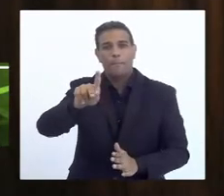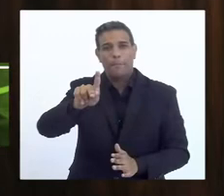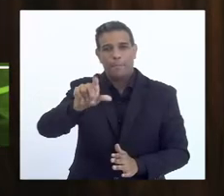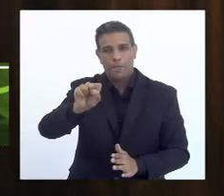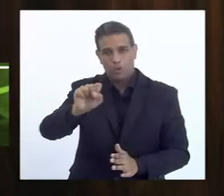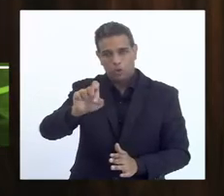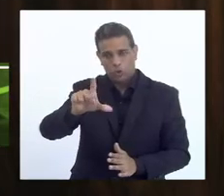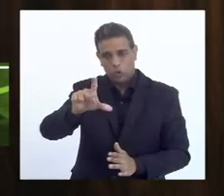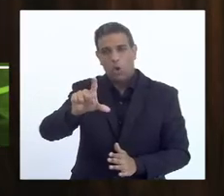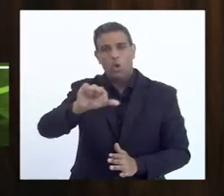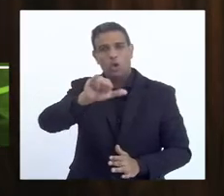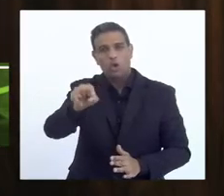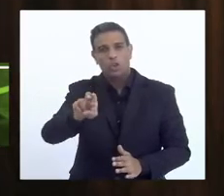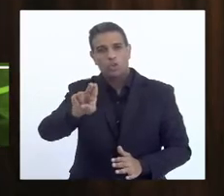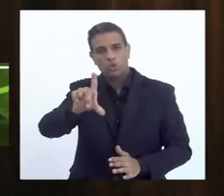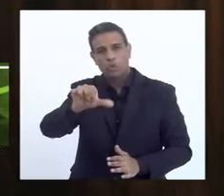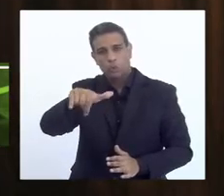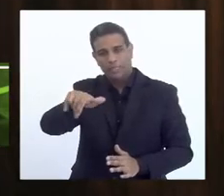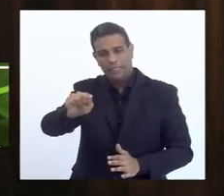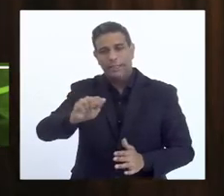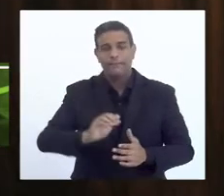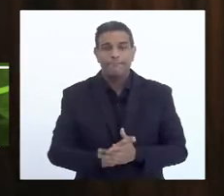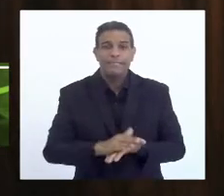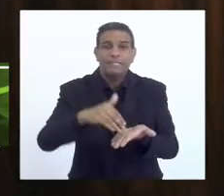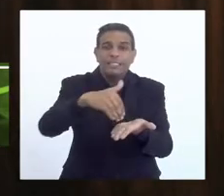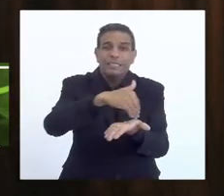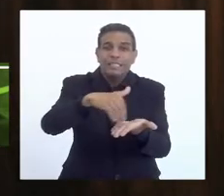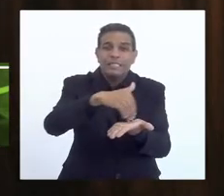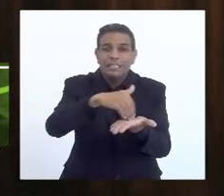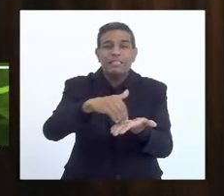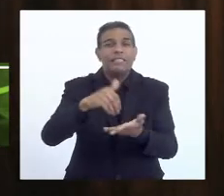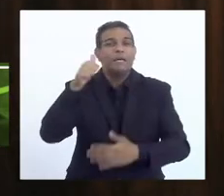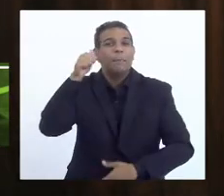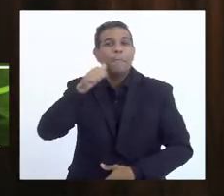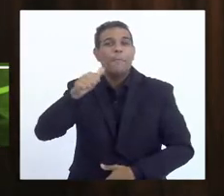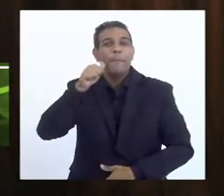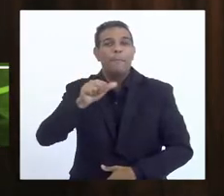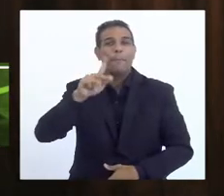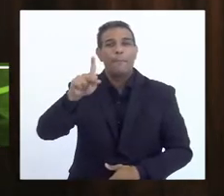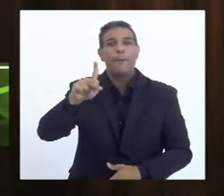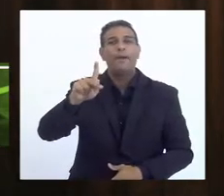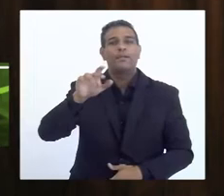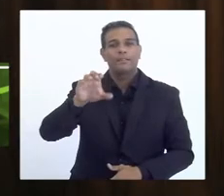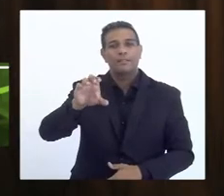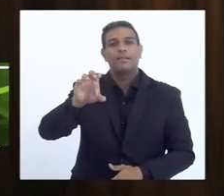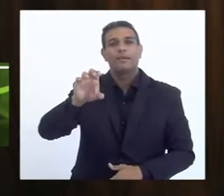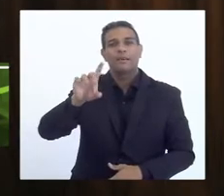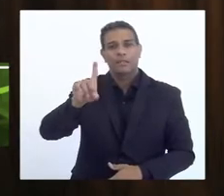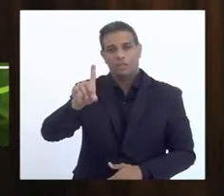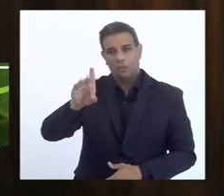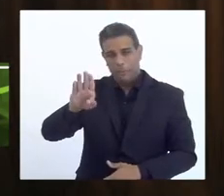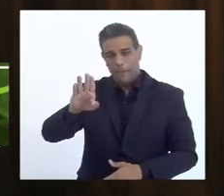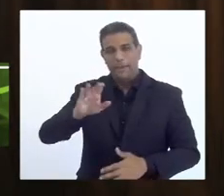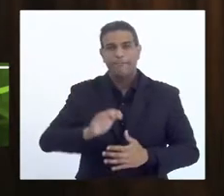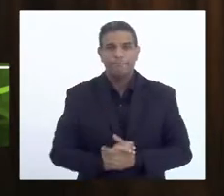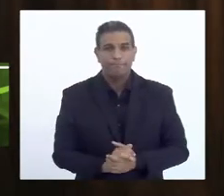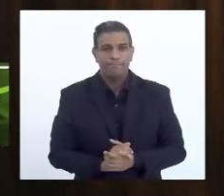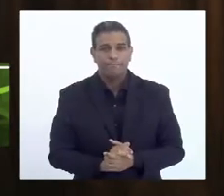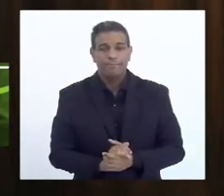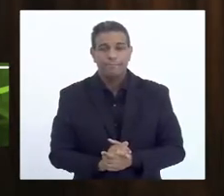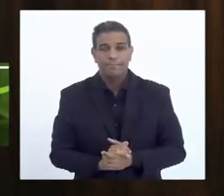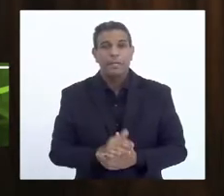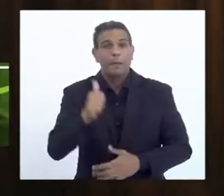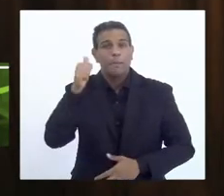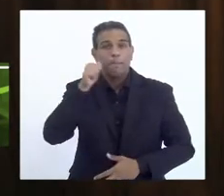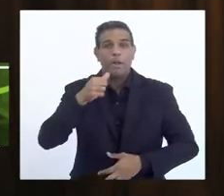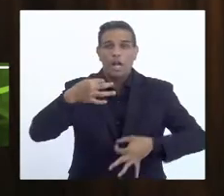Juliana Drummond, da secretária de Mulheres do PCdoB, Ana Rocha, das Justiceiras